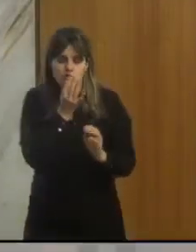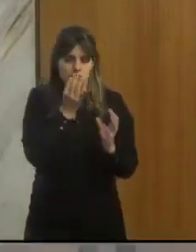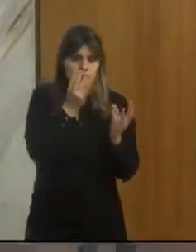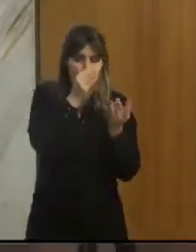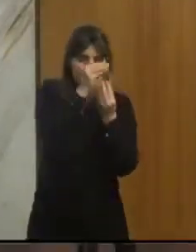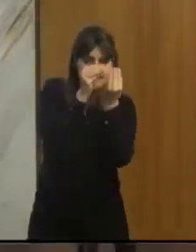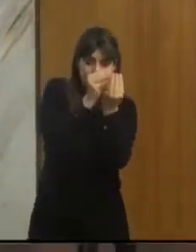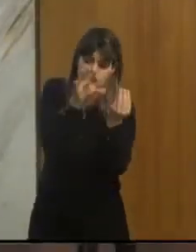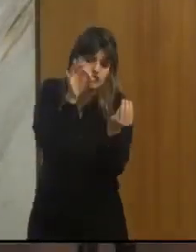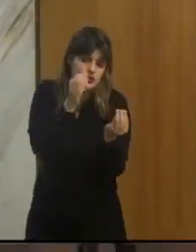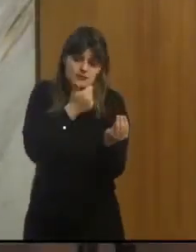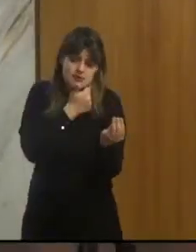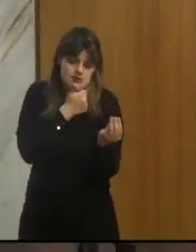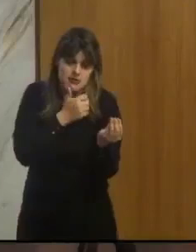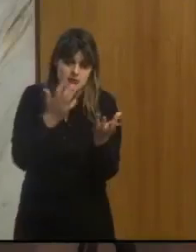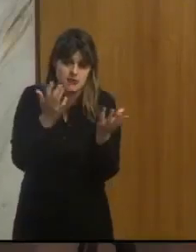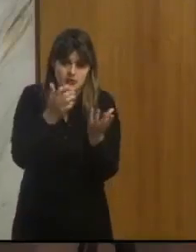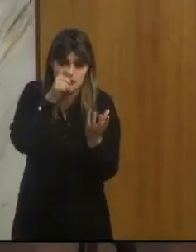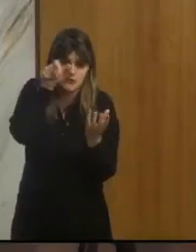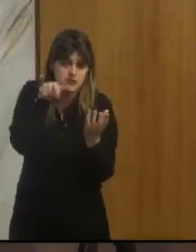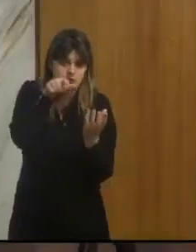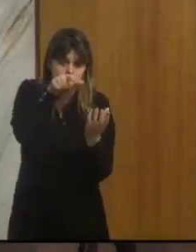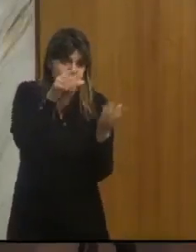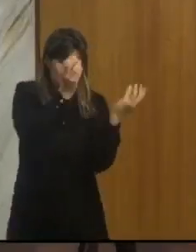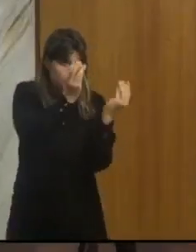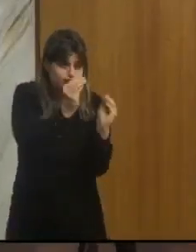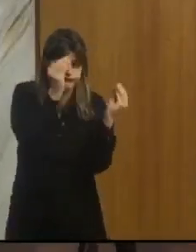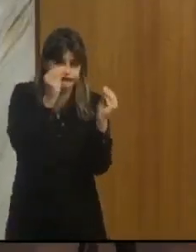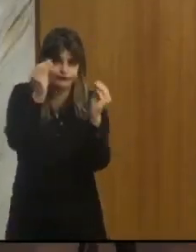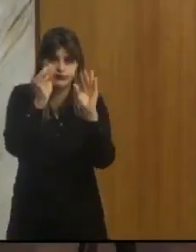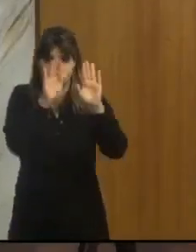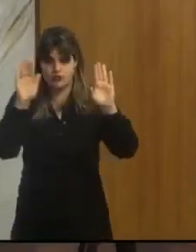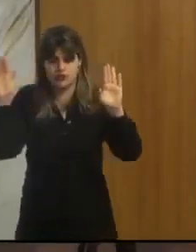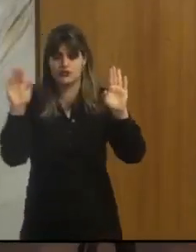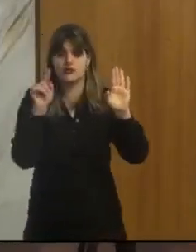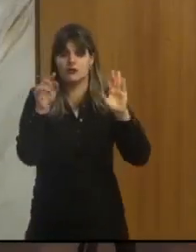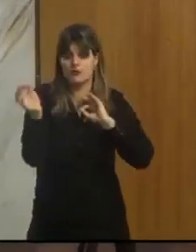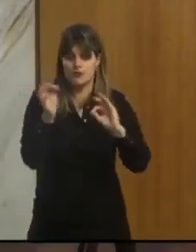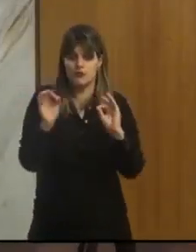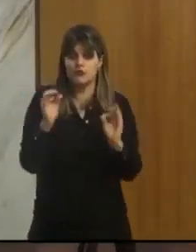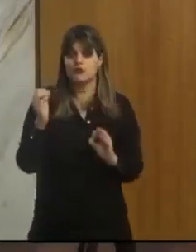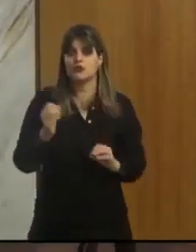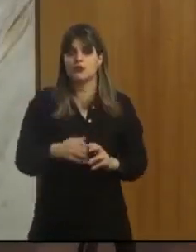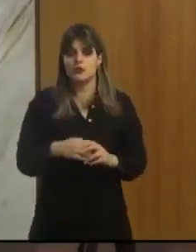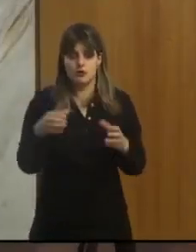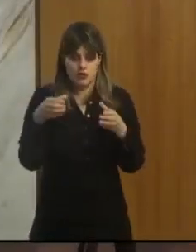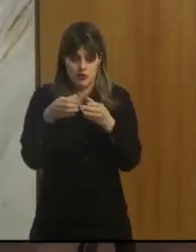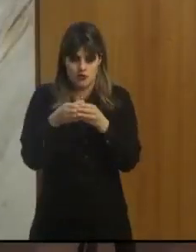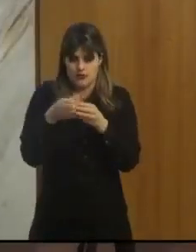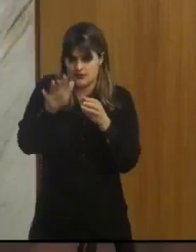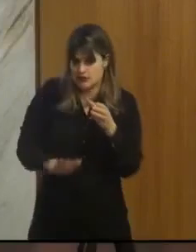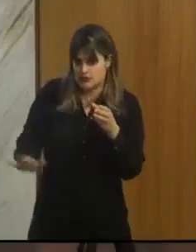Foi uma escolha da concepção desta exposição, da Comissão Nacional de